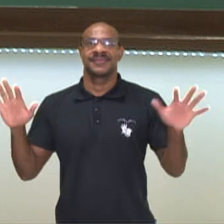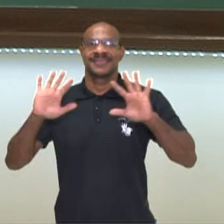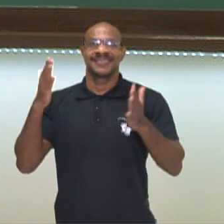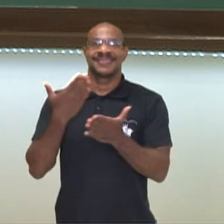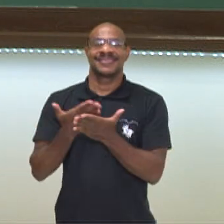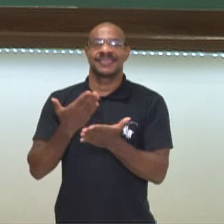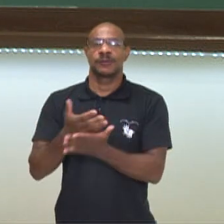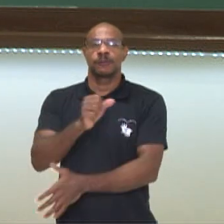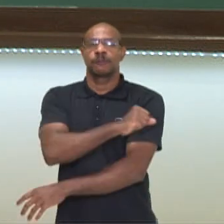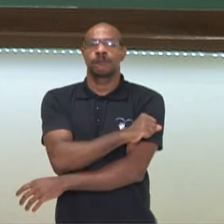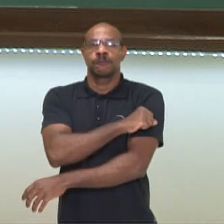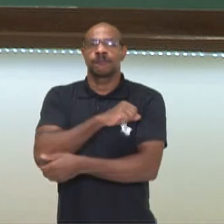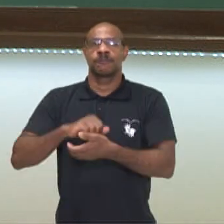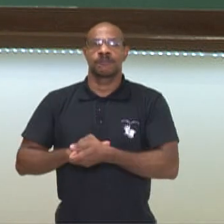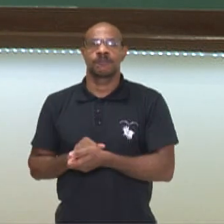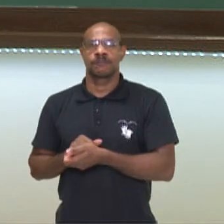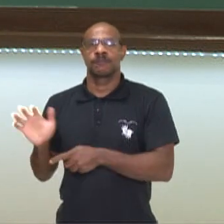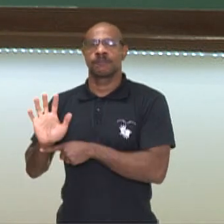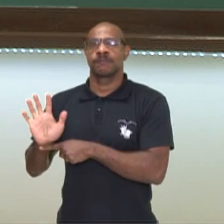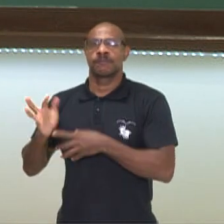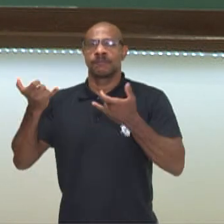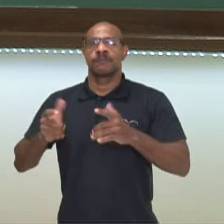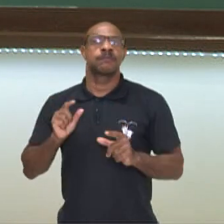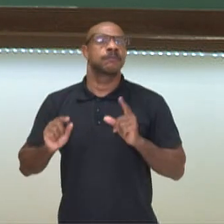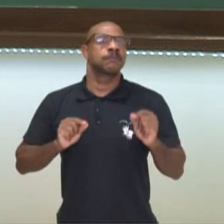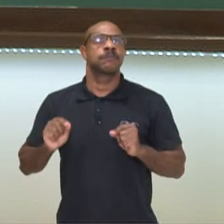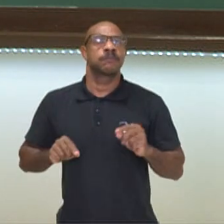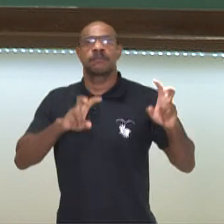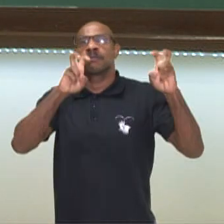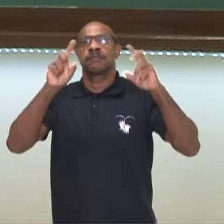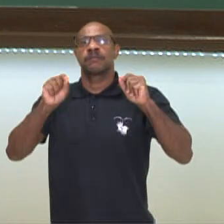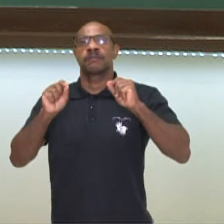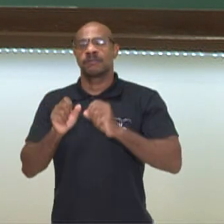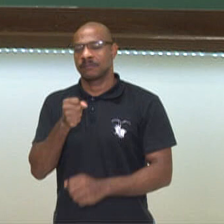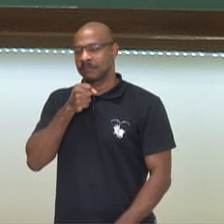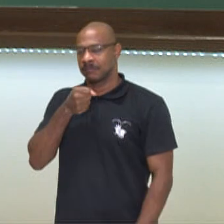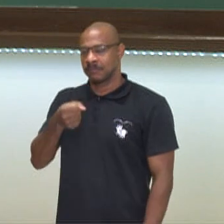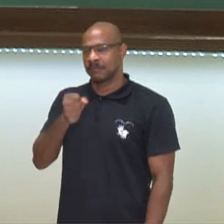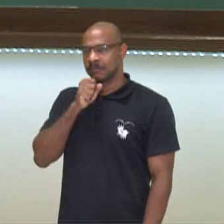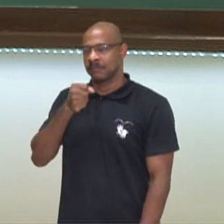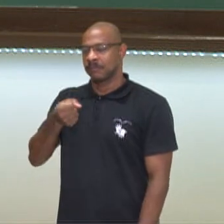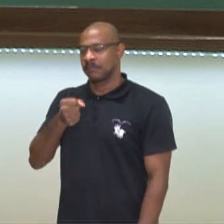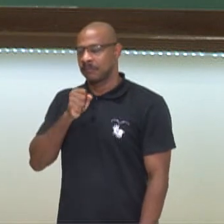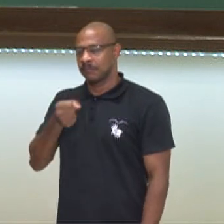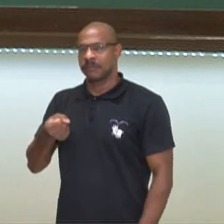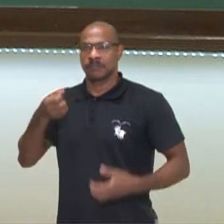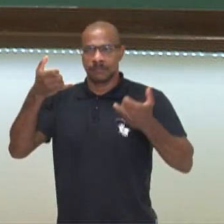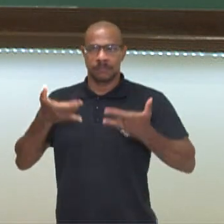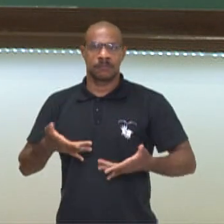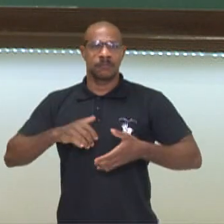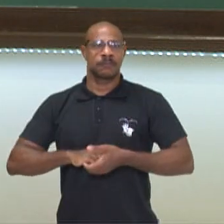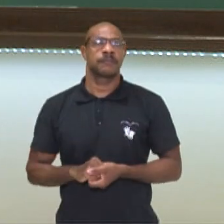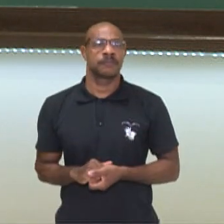Olá, estudantes do 8º ano! Nesse vídeo vamos falar sobre entrevista oral.